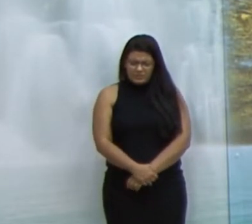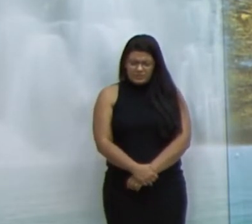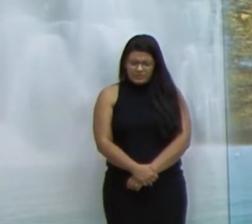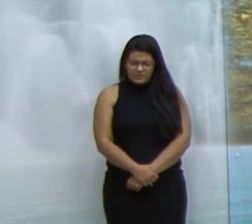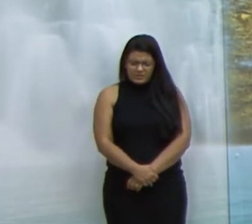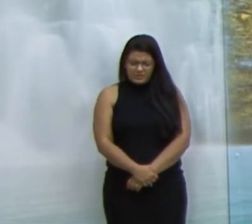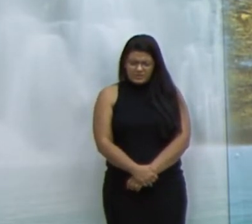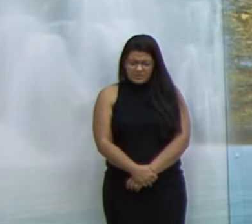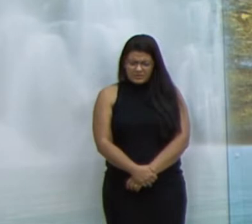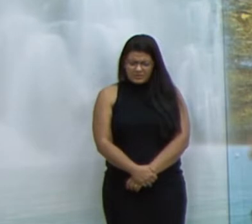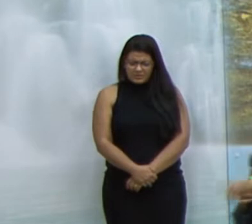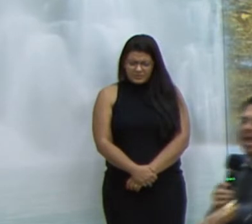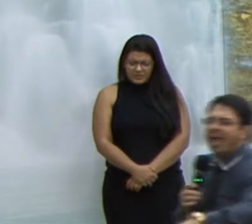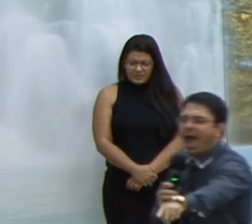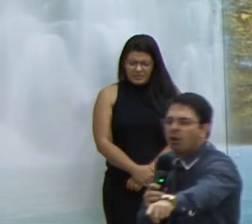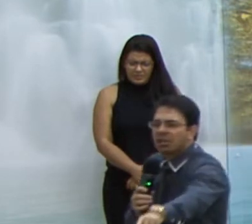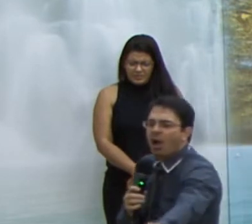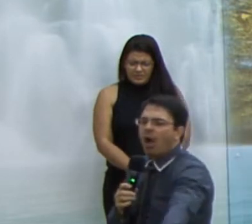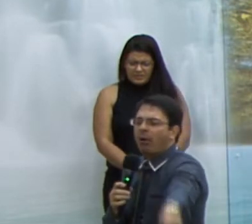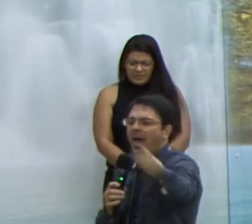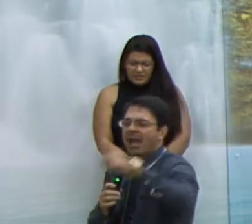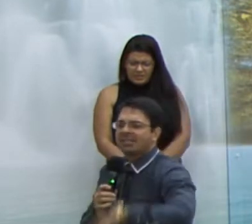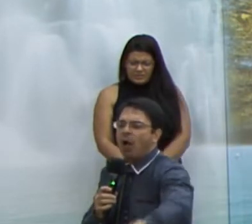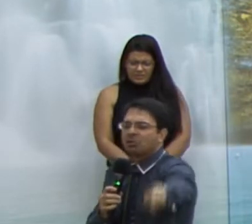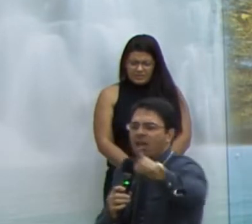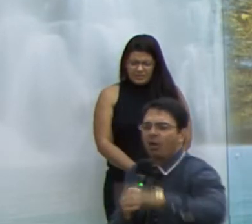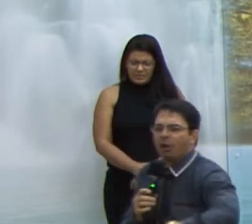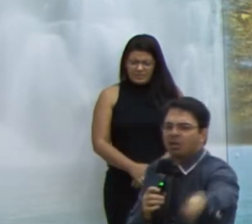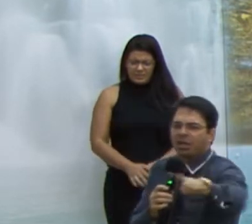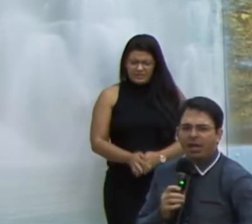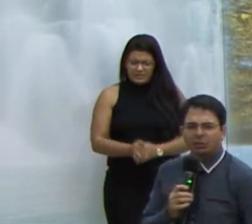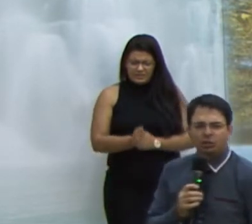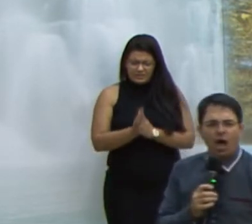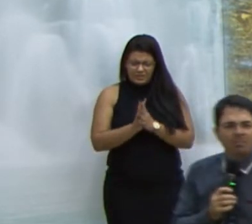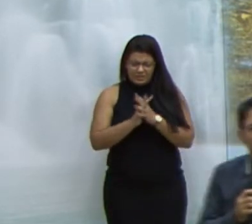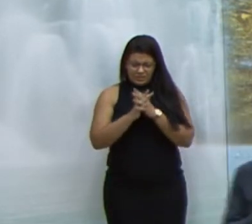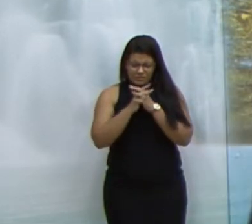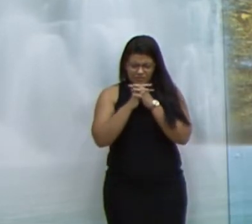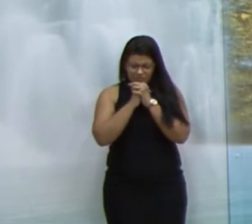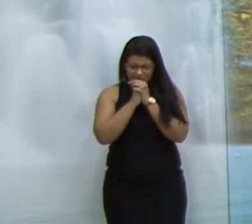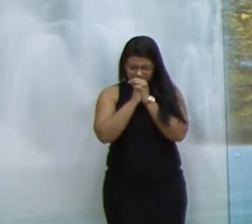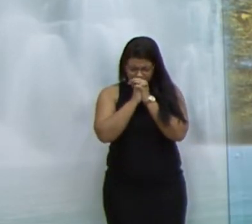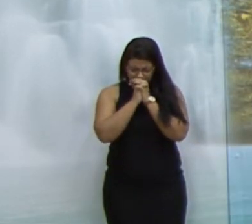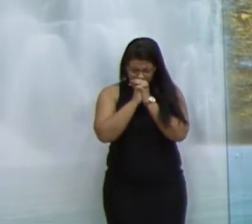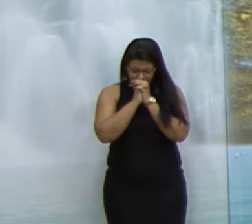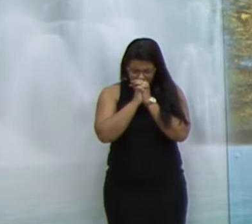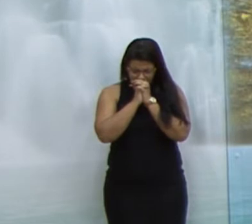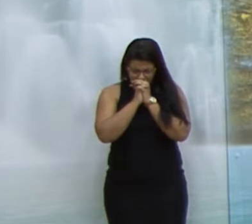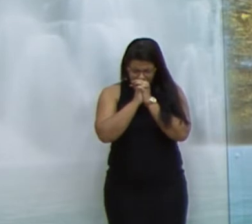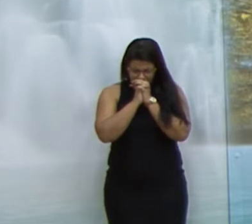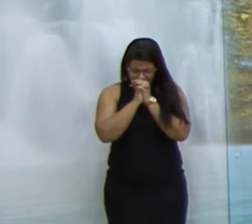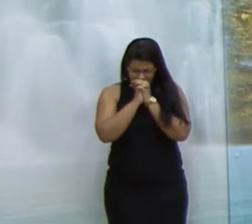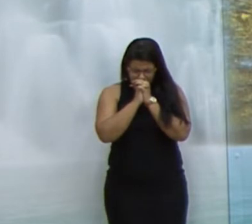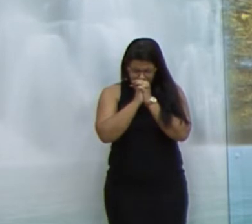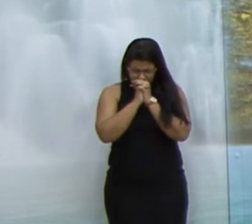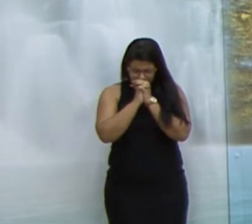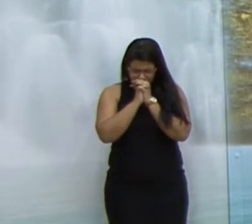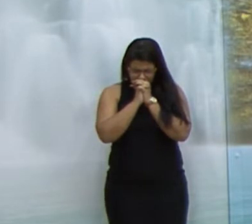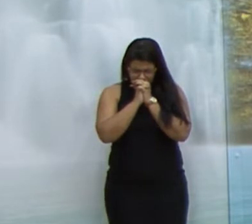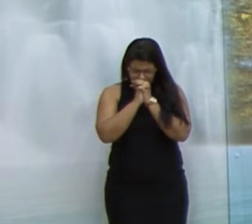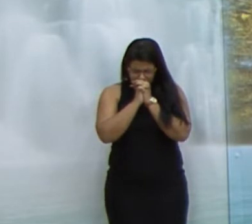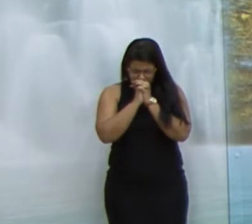Vou repetir: quem não dê glória a Deus e não reconhecer o senhorio de Cristo, aleluia, ou vai